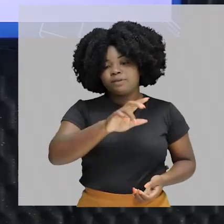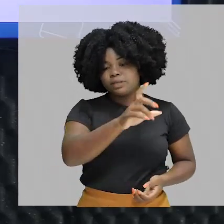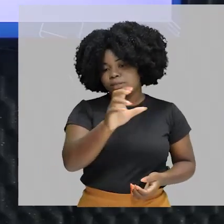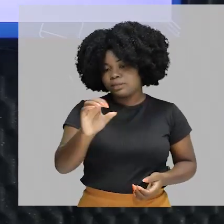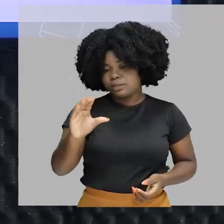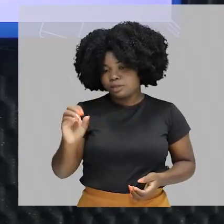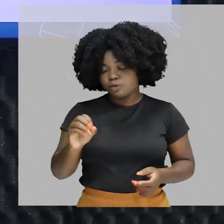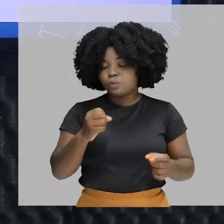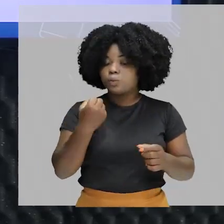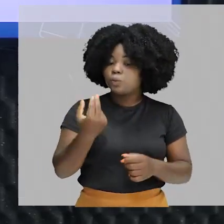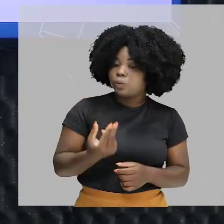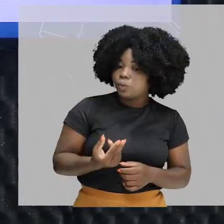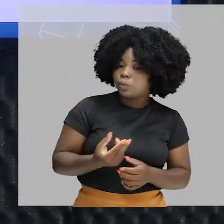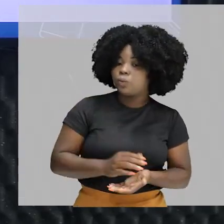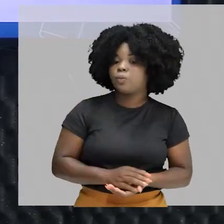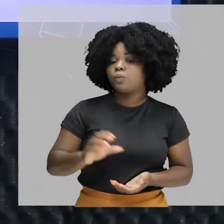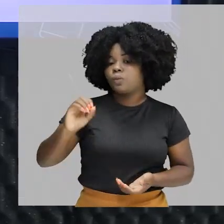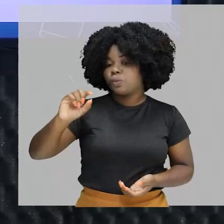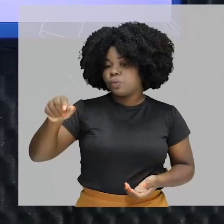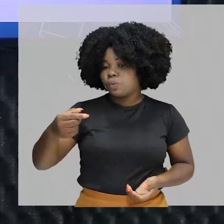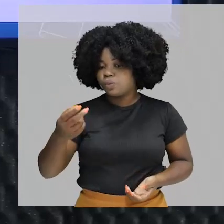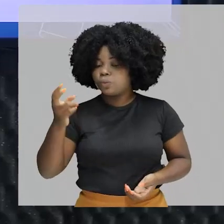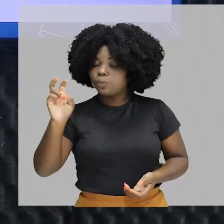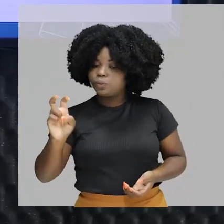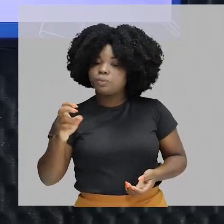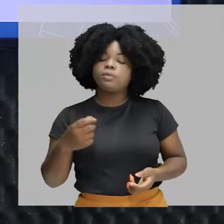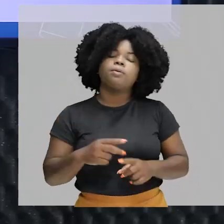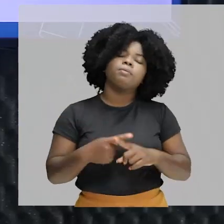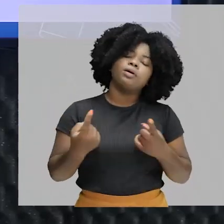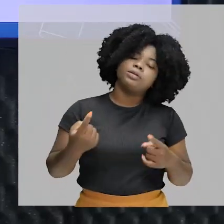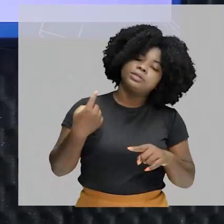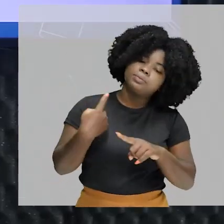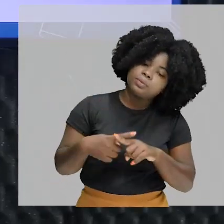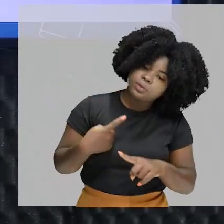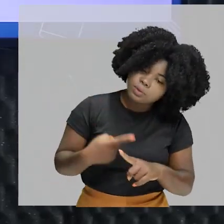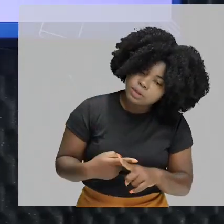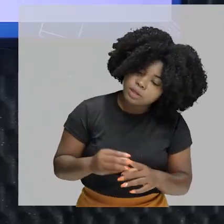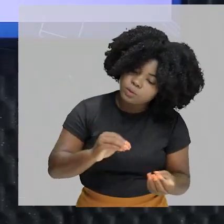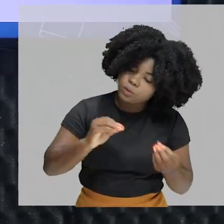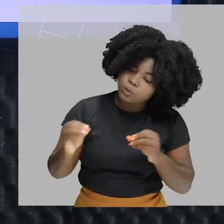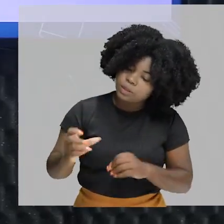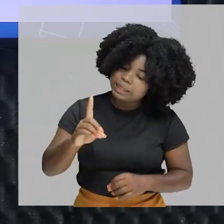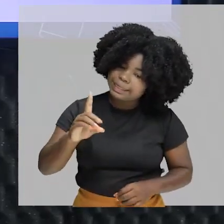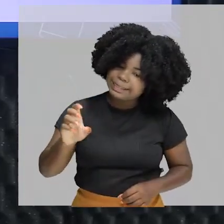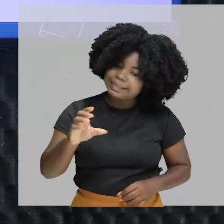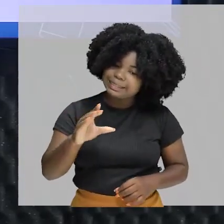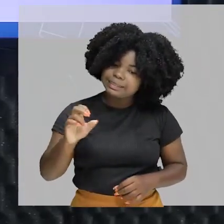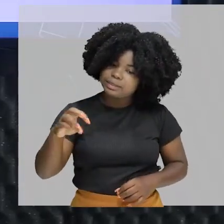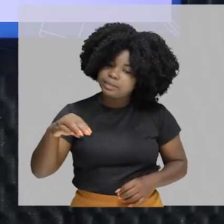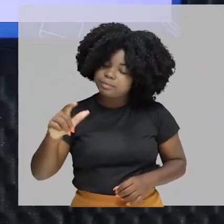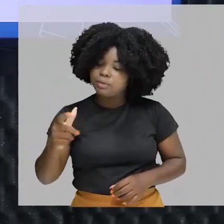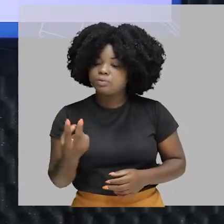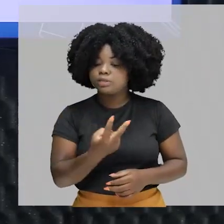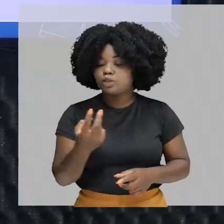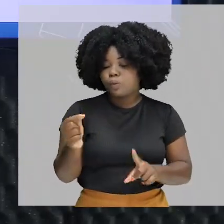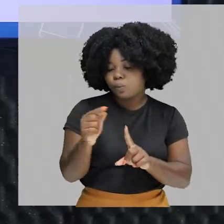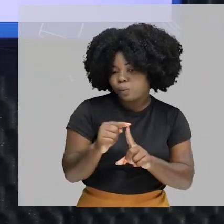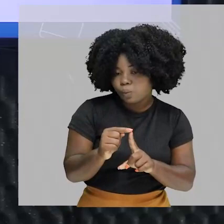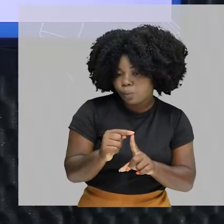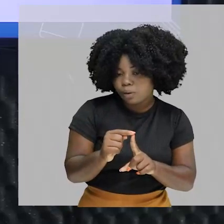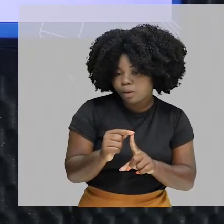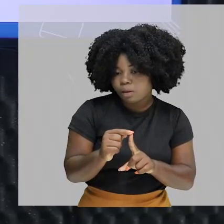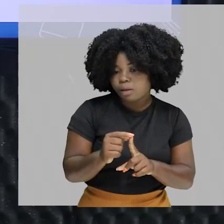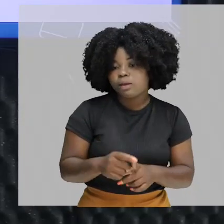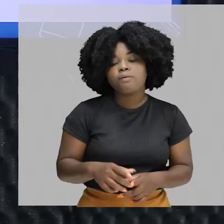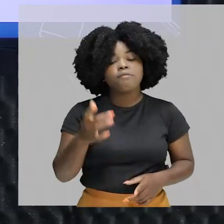fração quanto no decimal. Mas por que mesmo que eu estou escrevendo dessas duas formas? Gente,